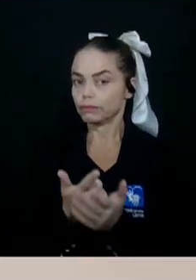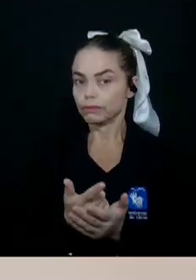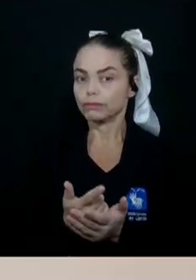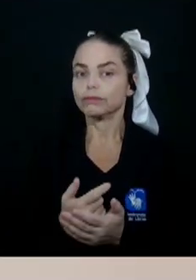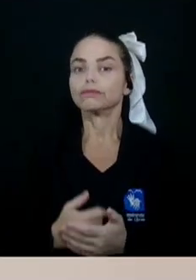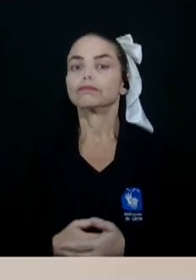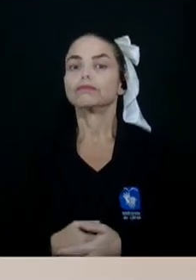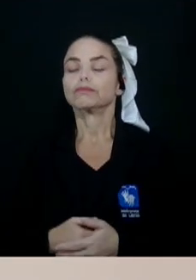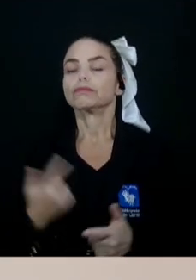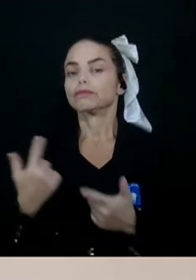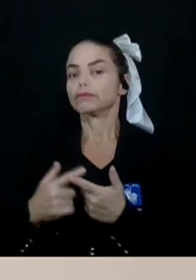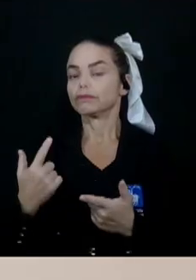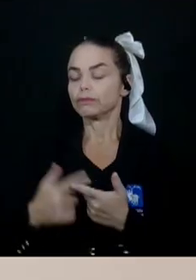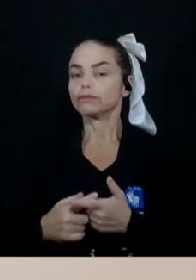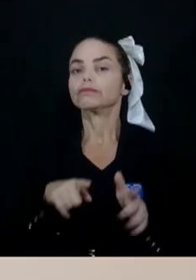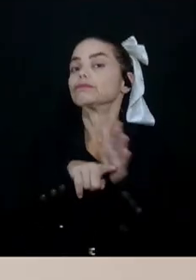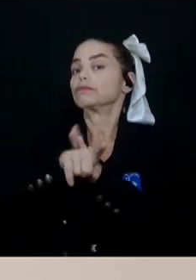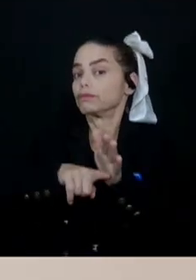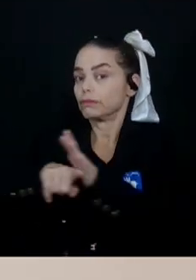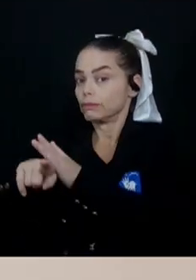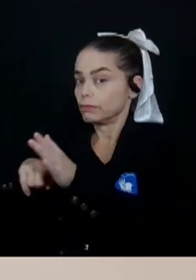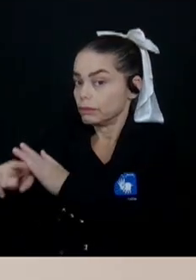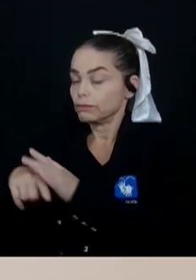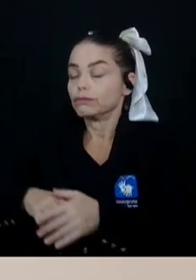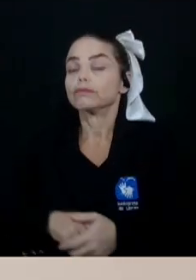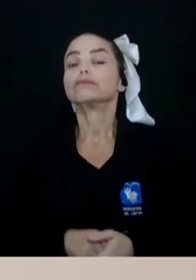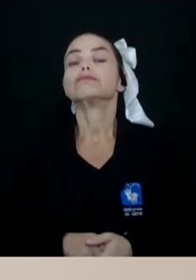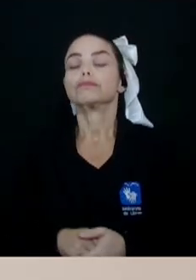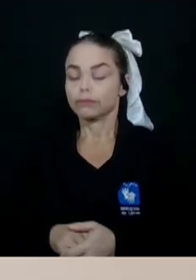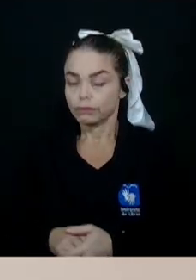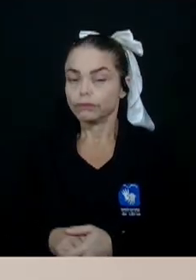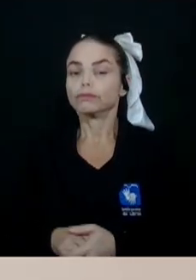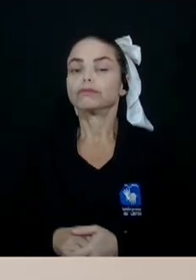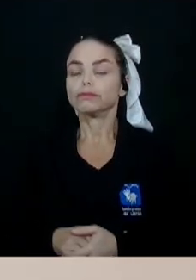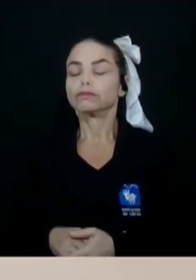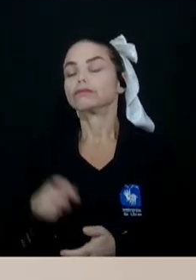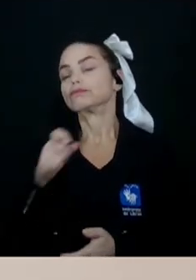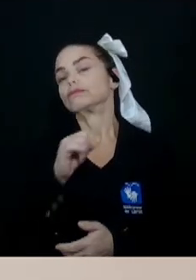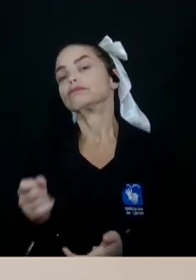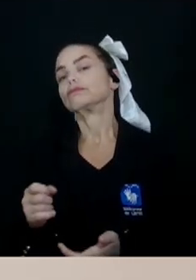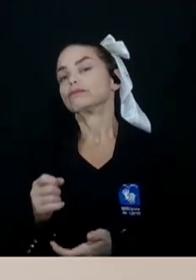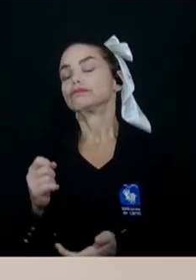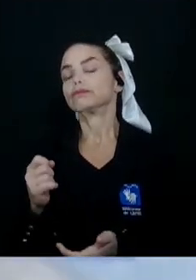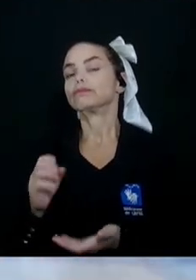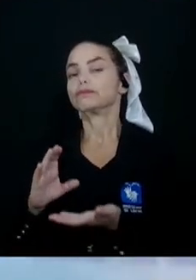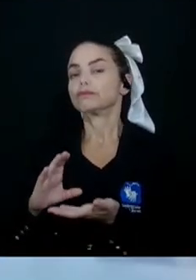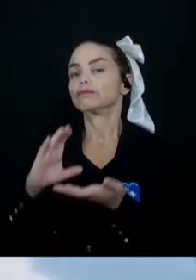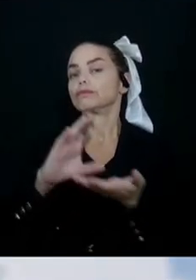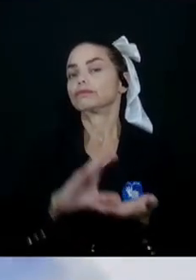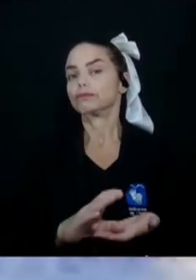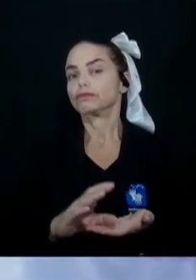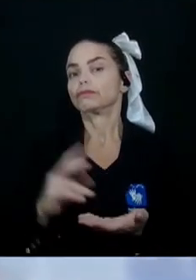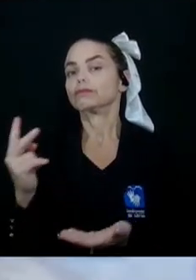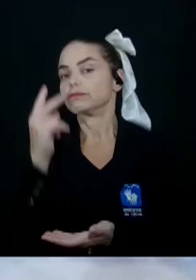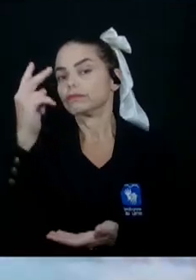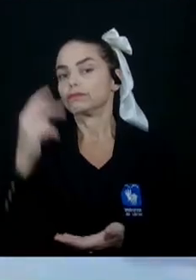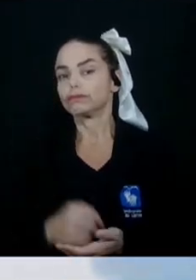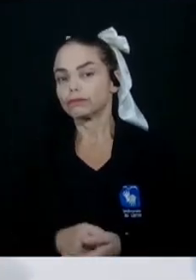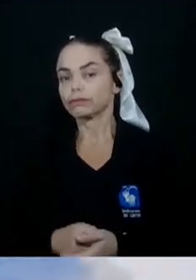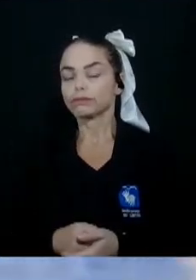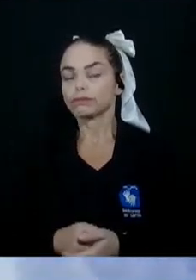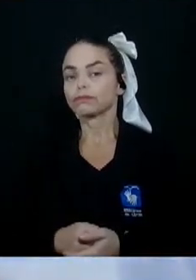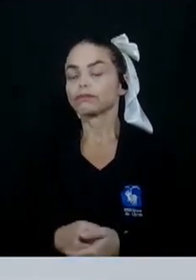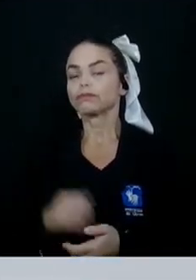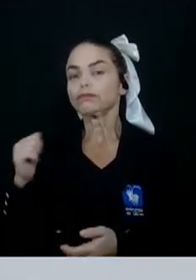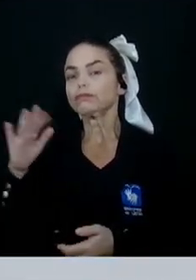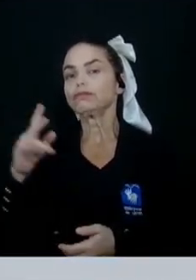uma investigação que existe ali, e aí se devolve, mas é um valor superior a 50% que